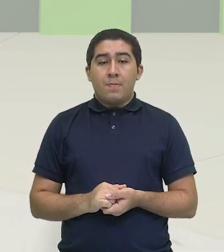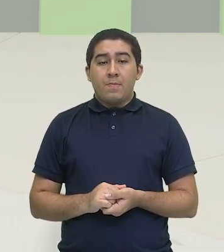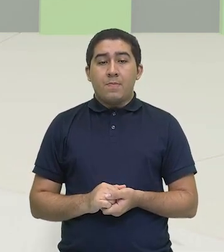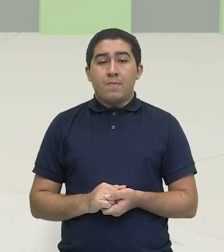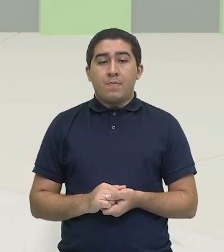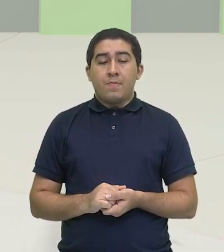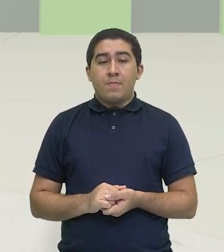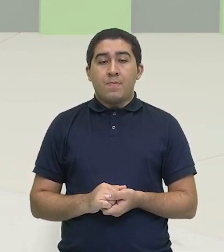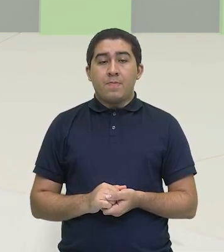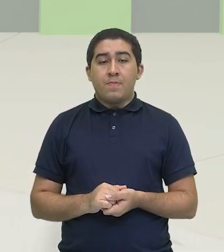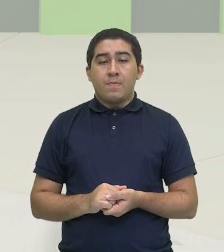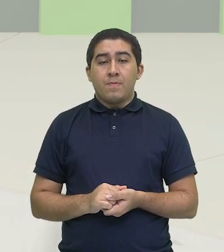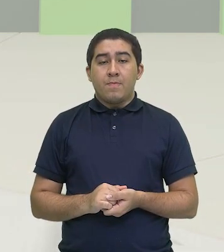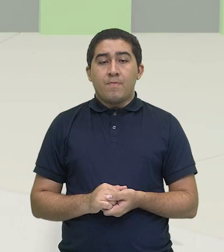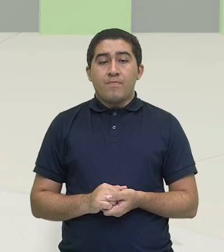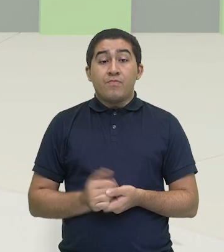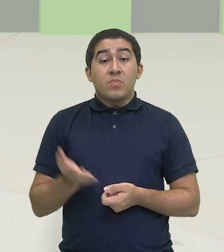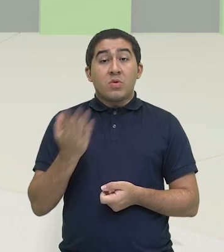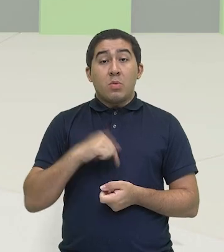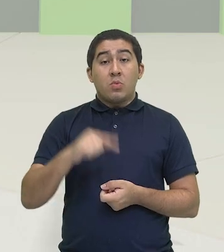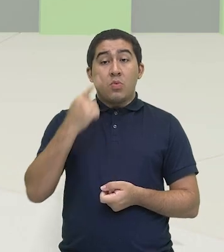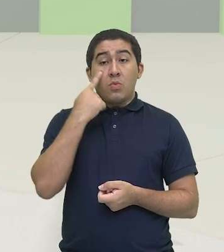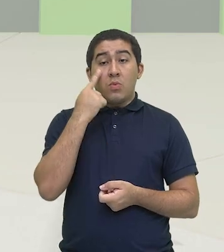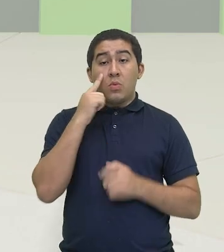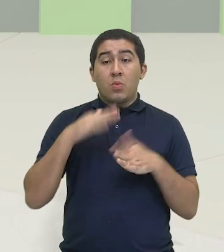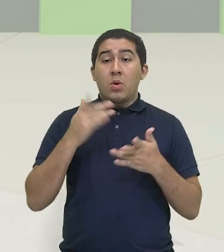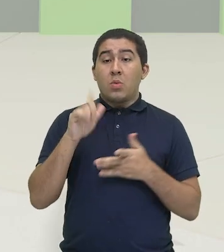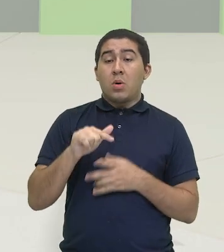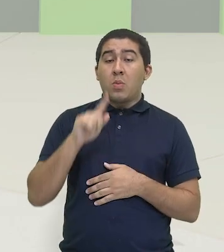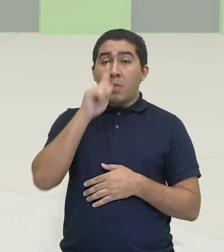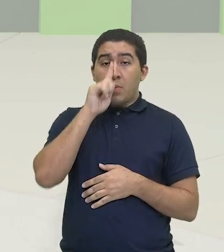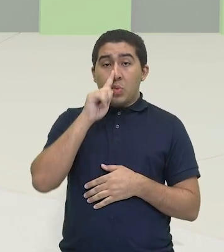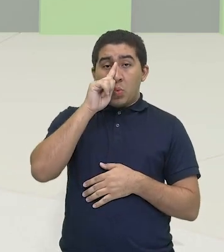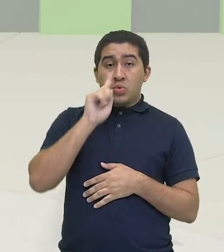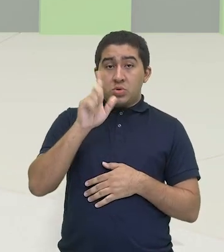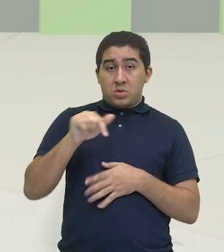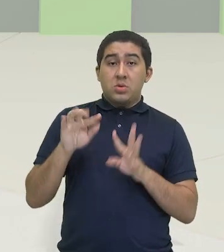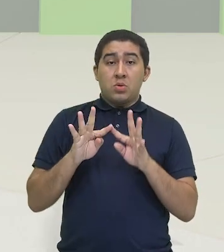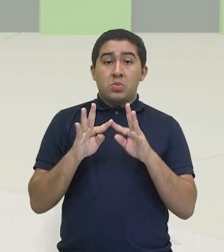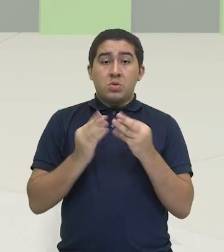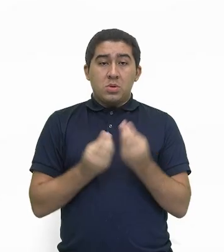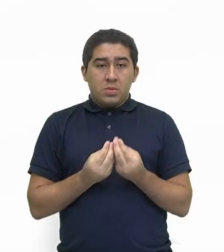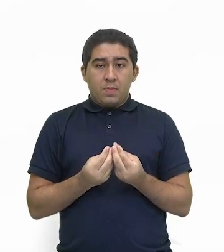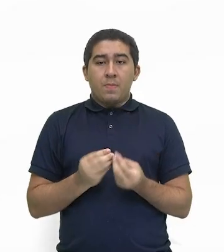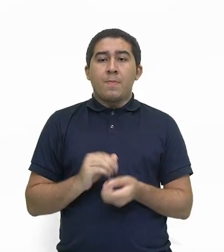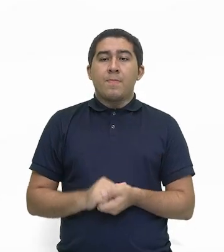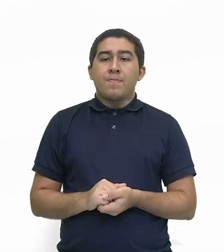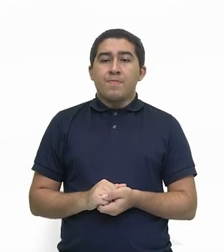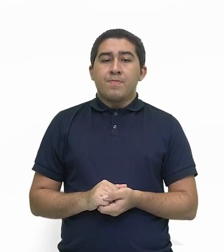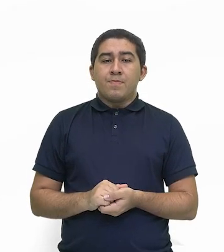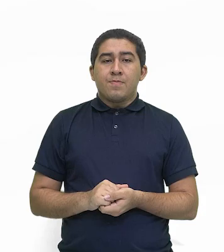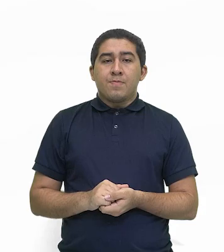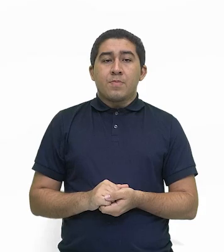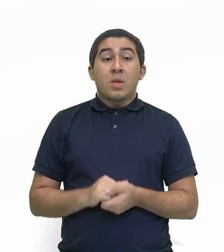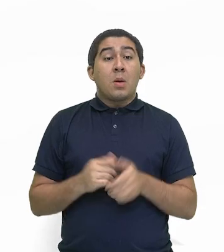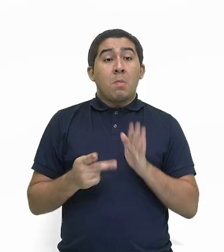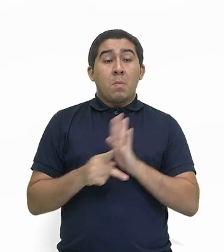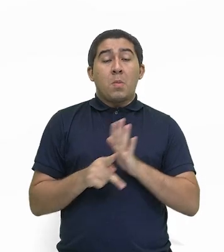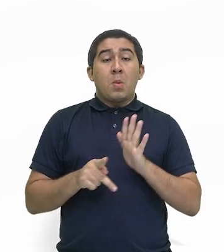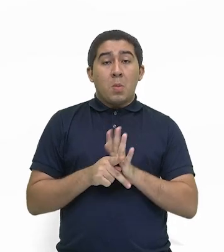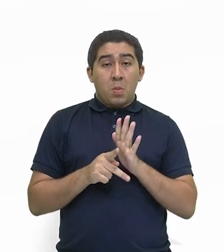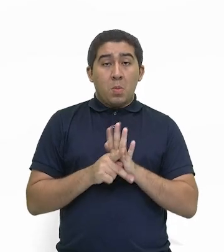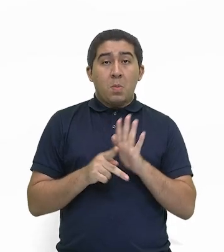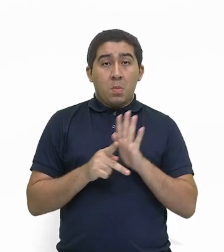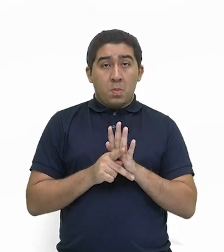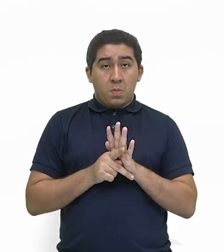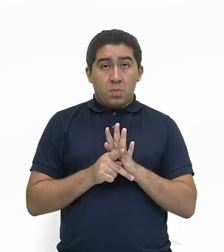Vamos ver aí quais são os riscos dessas substâncias presentes na